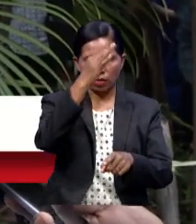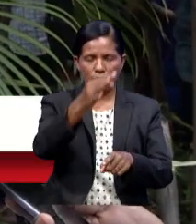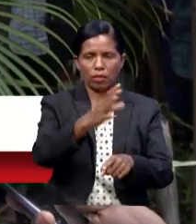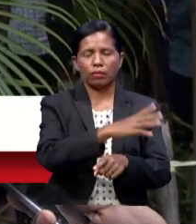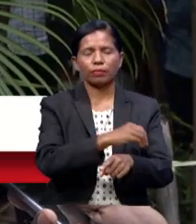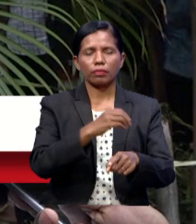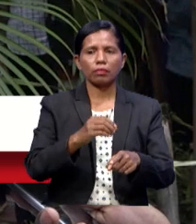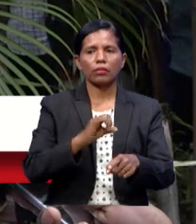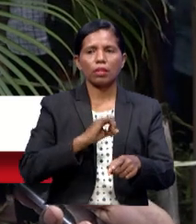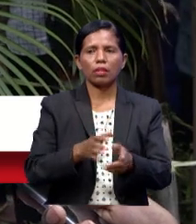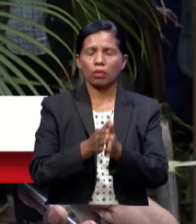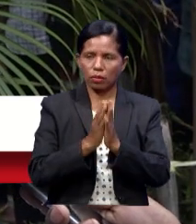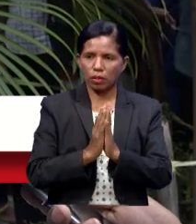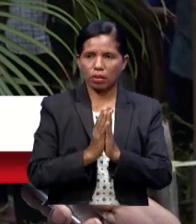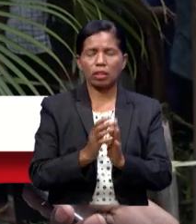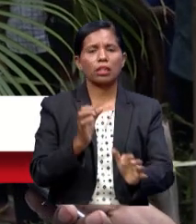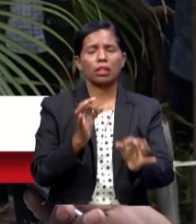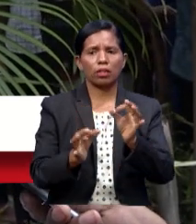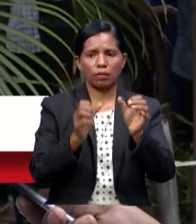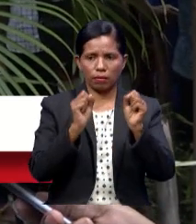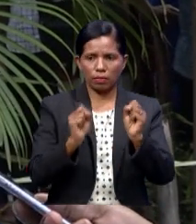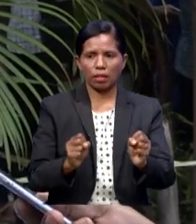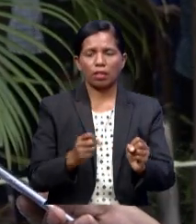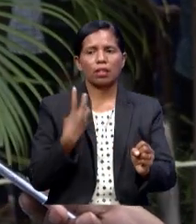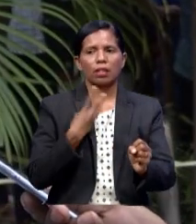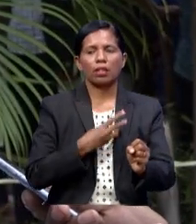professor futuru, hakar ka husu kata se bele, tingki ita husu